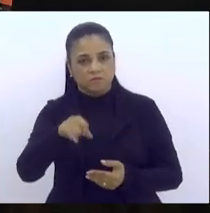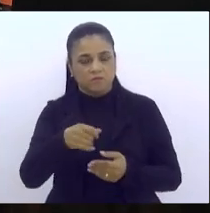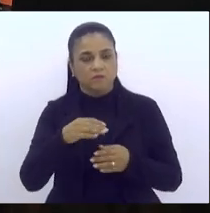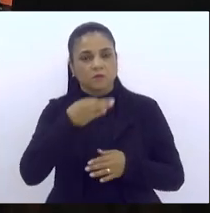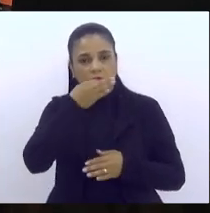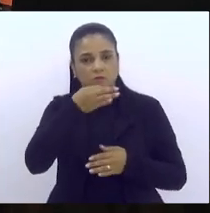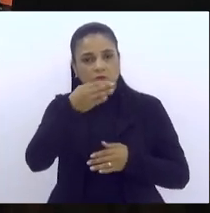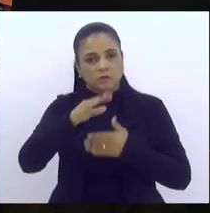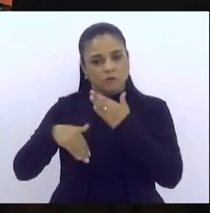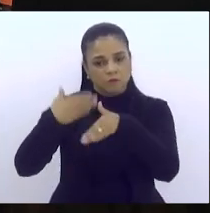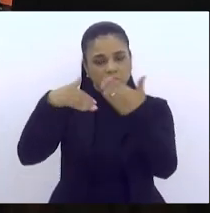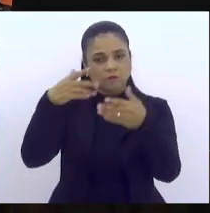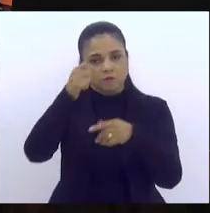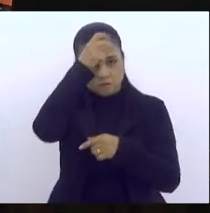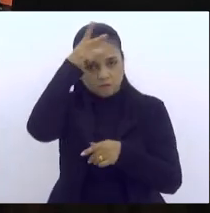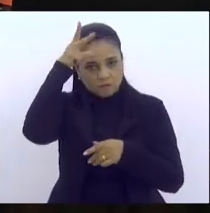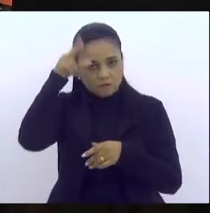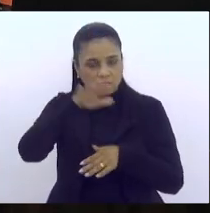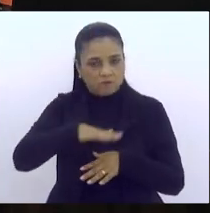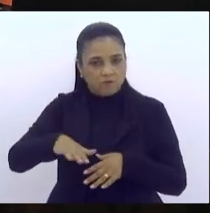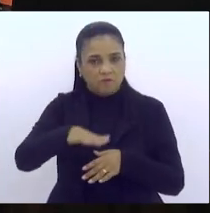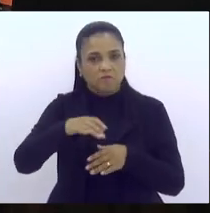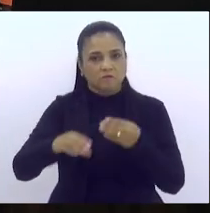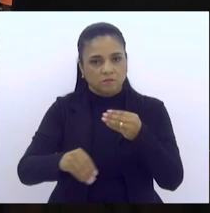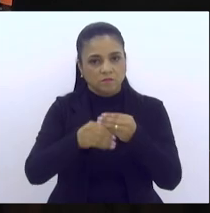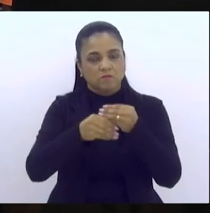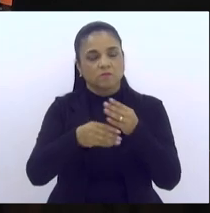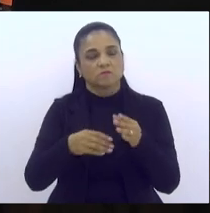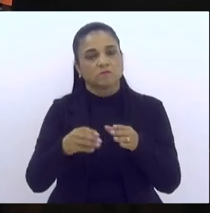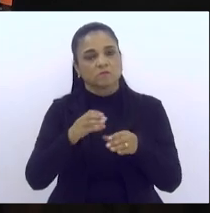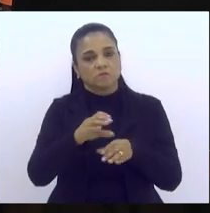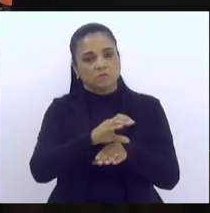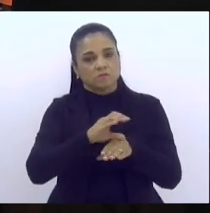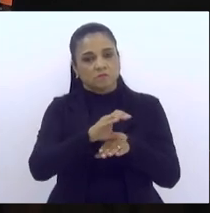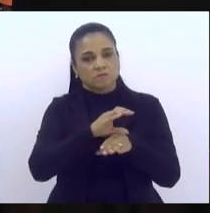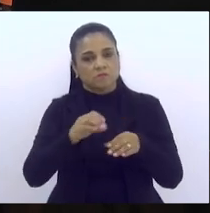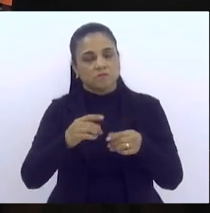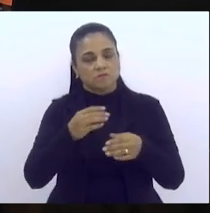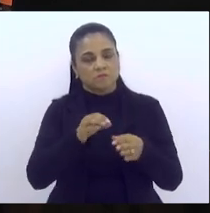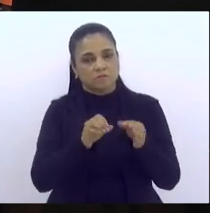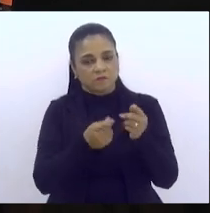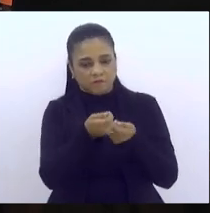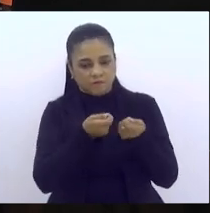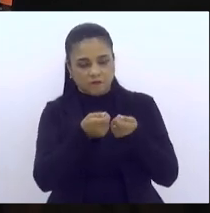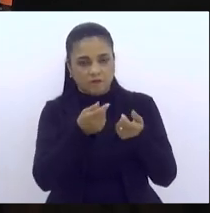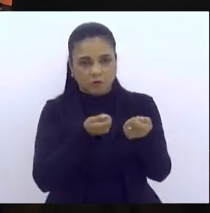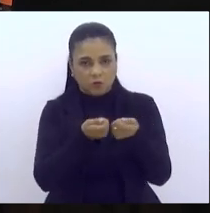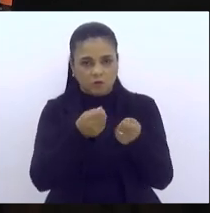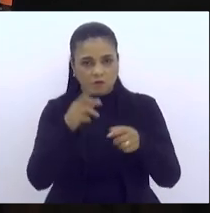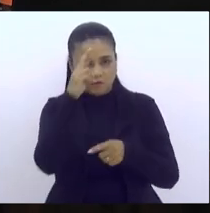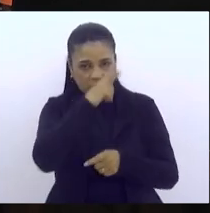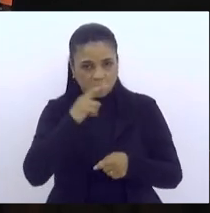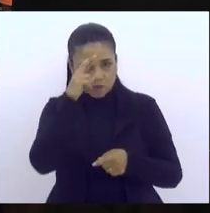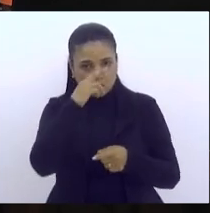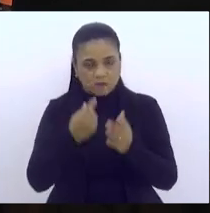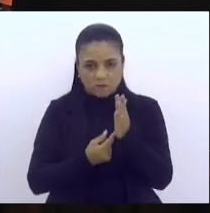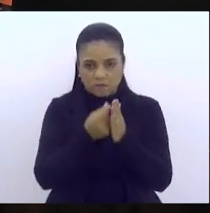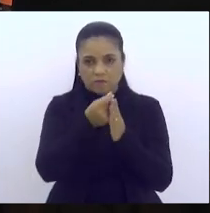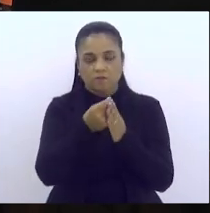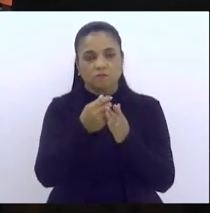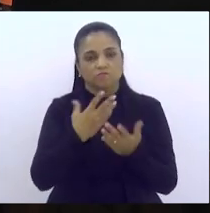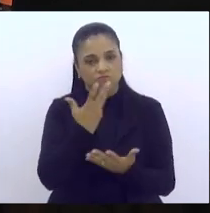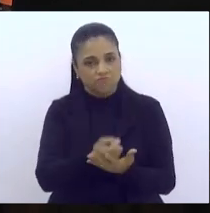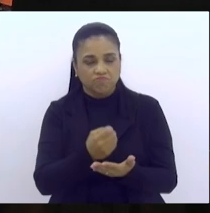Municipais de Desenvolvimento Regional favorável e de Orçamento, Finanças, Fiscalização Financeira e Controle favorável.